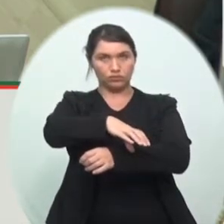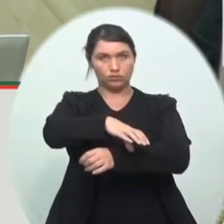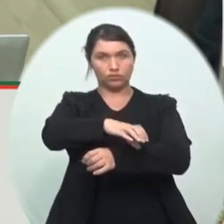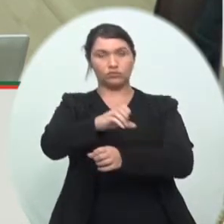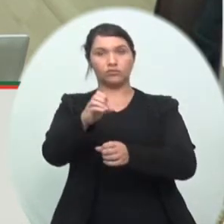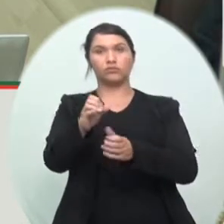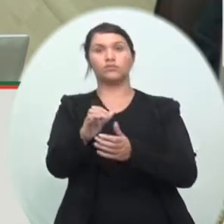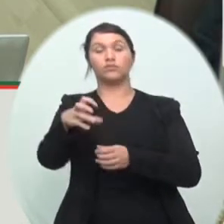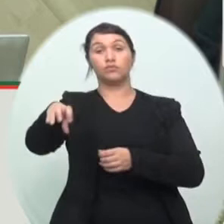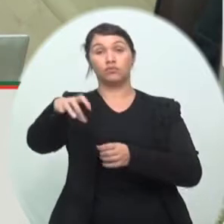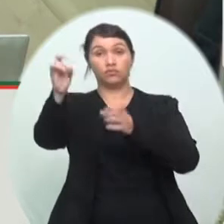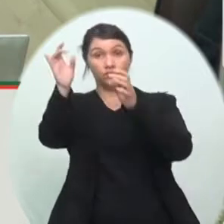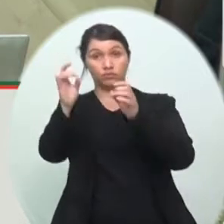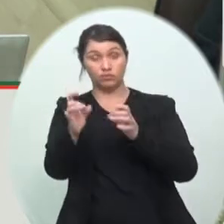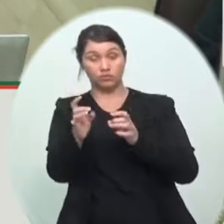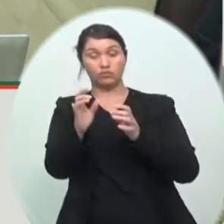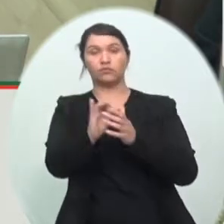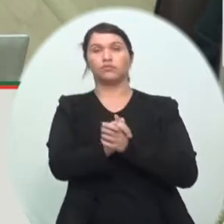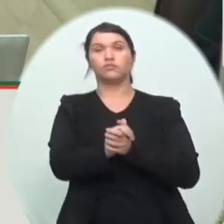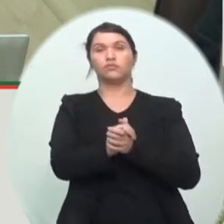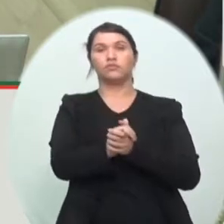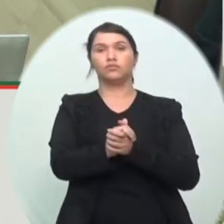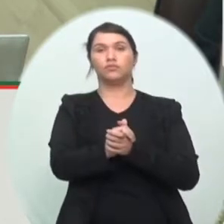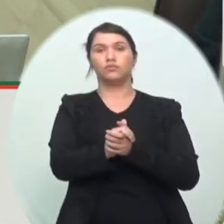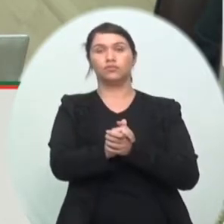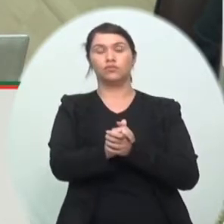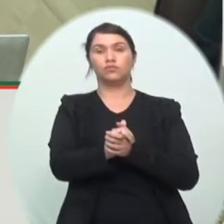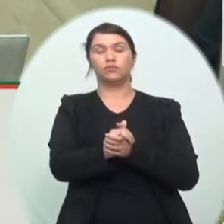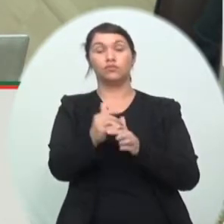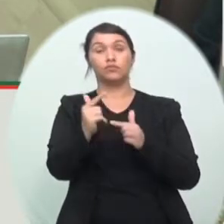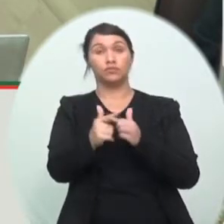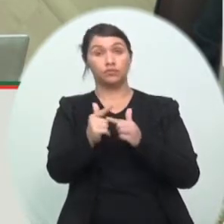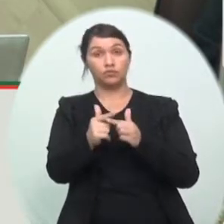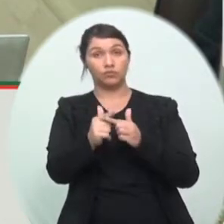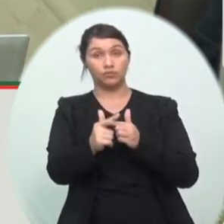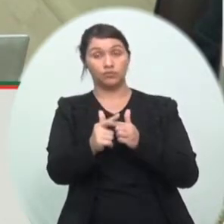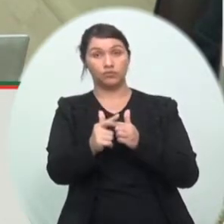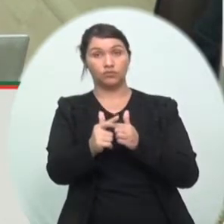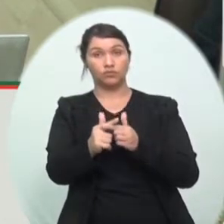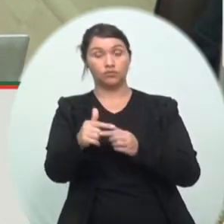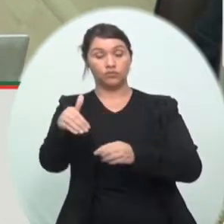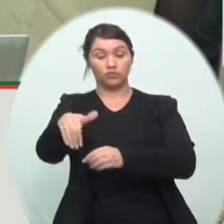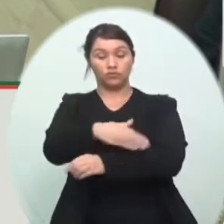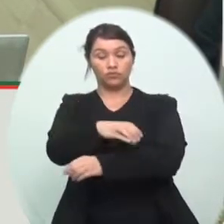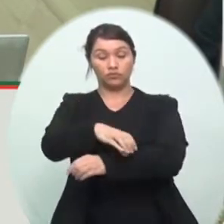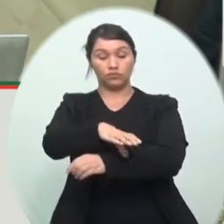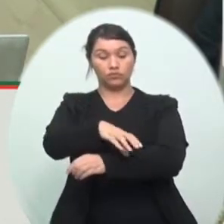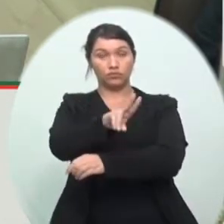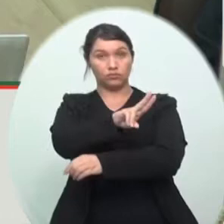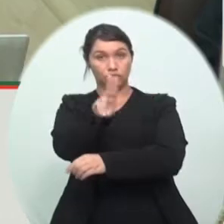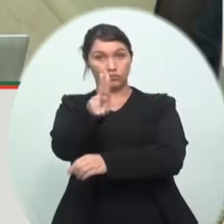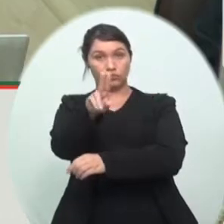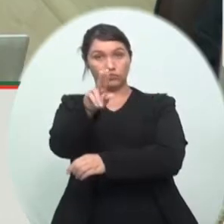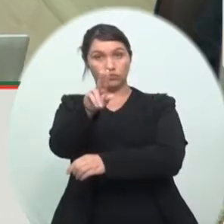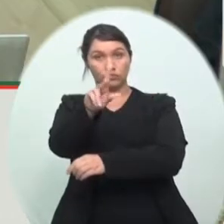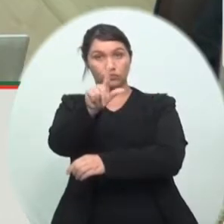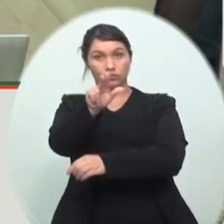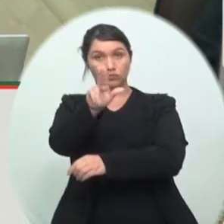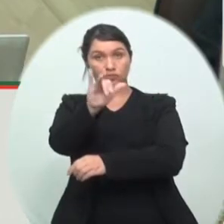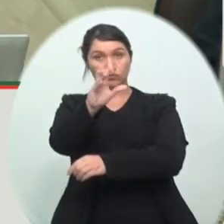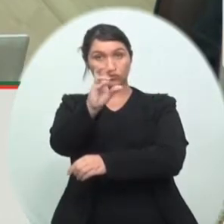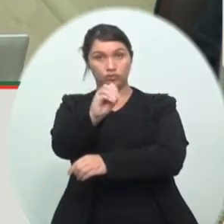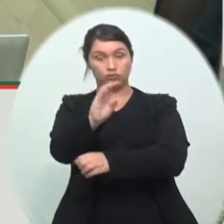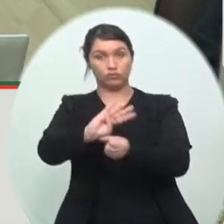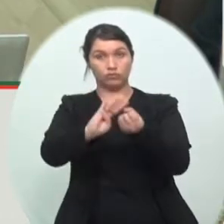outras providências. A referida correção é da largura viária da rua Lúcio Manuel da Silva, no